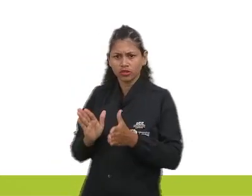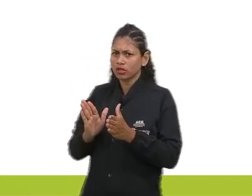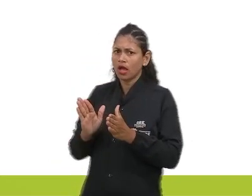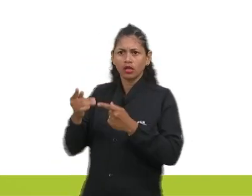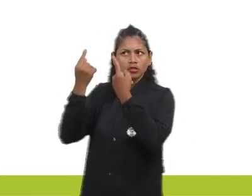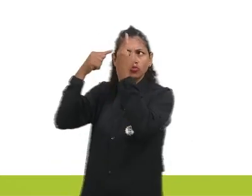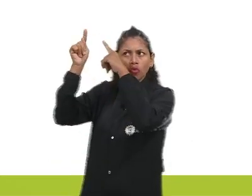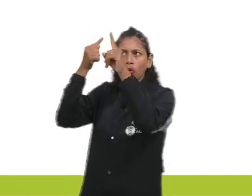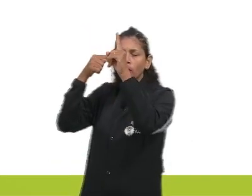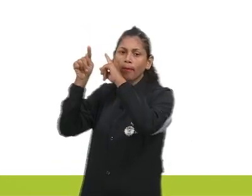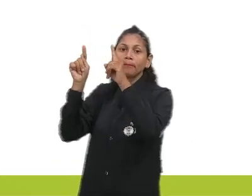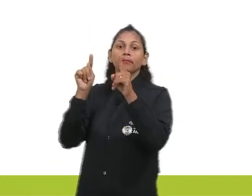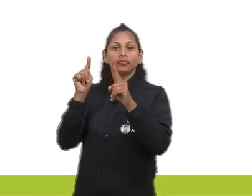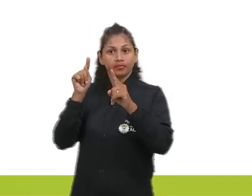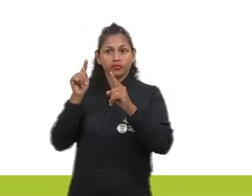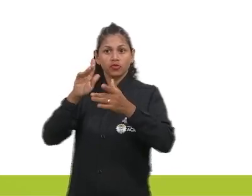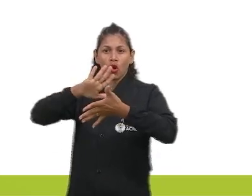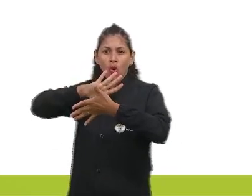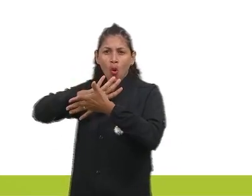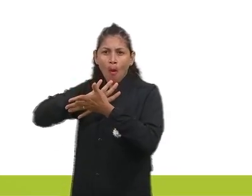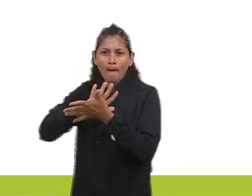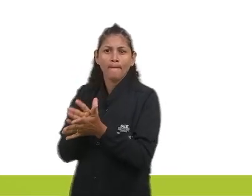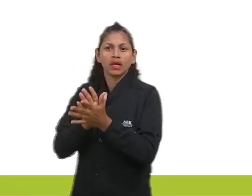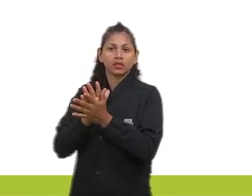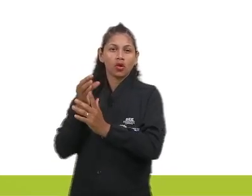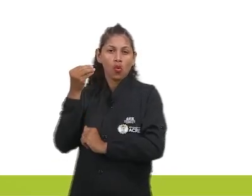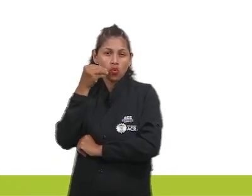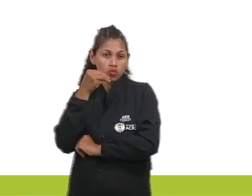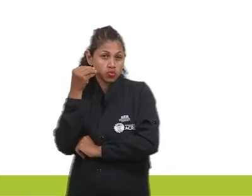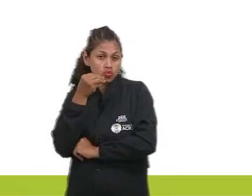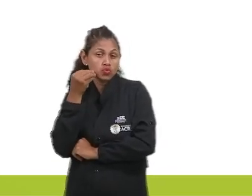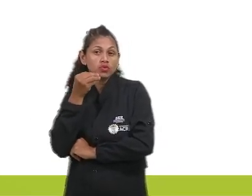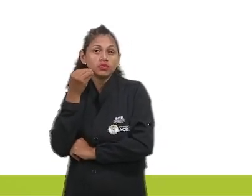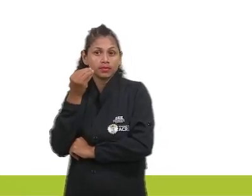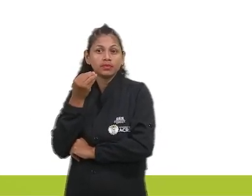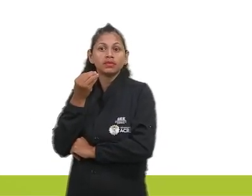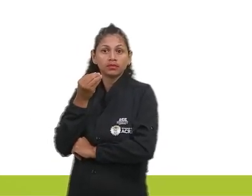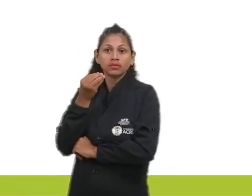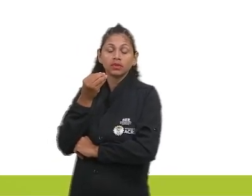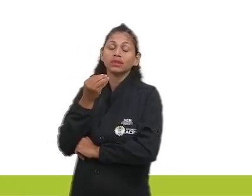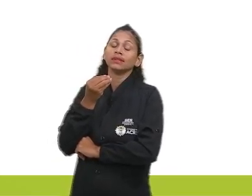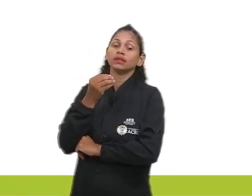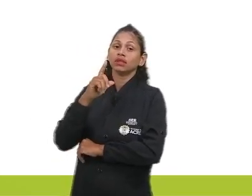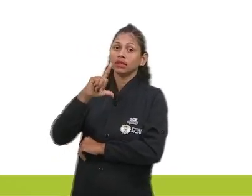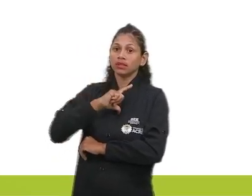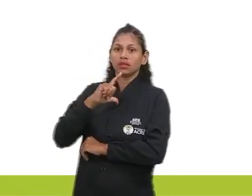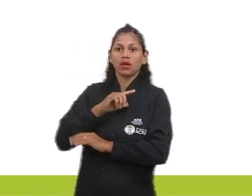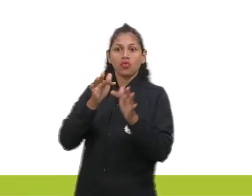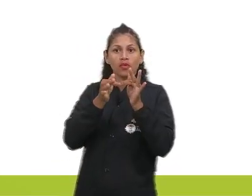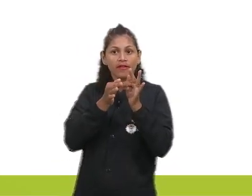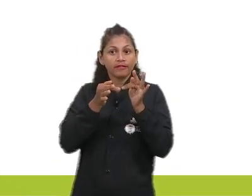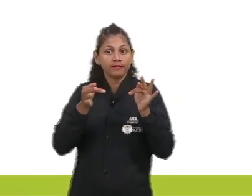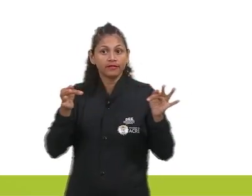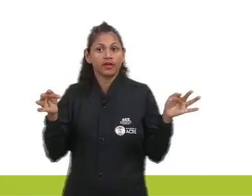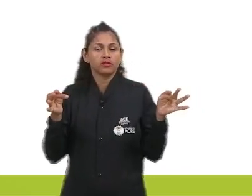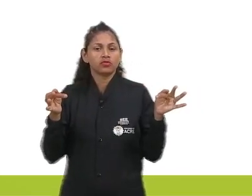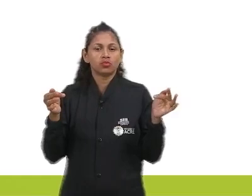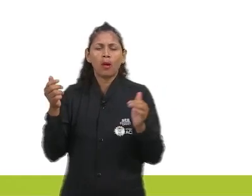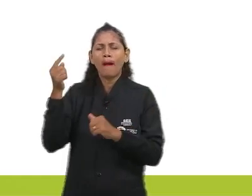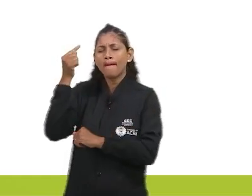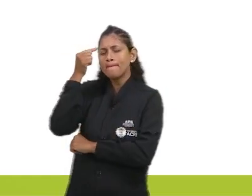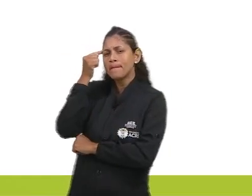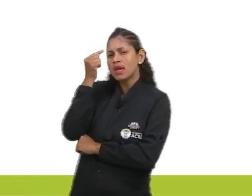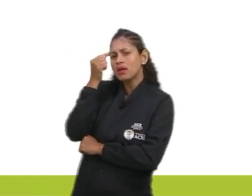empirismo, principalmente o empirismo de John Locke, e ele vai ter uma frase que muita gente já conhece: